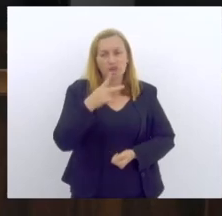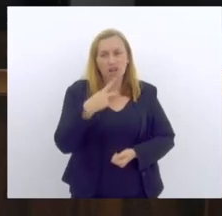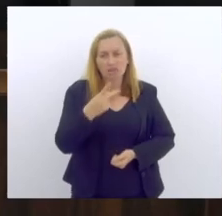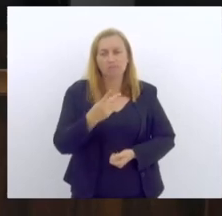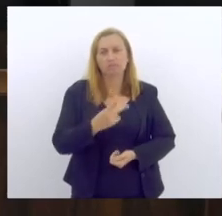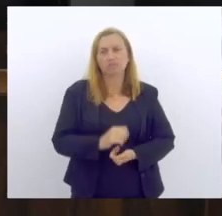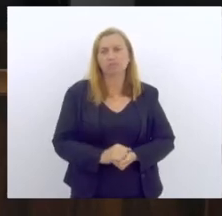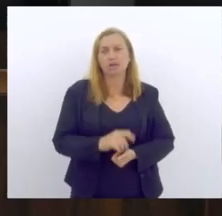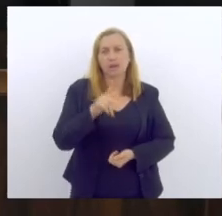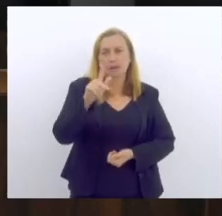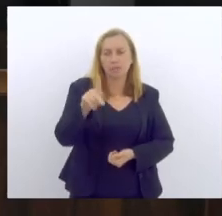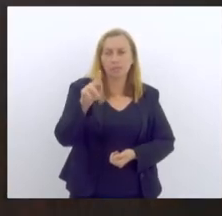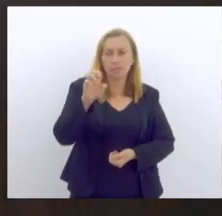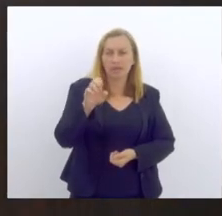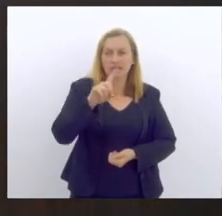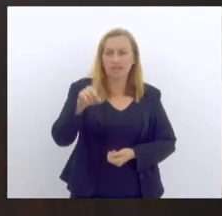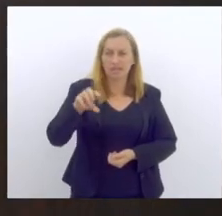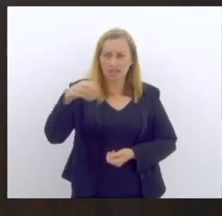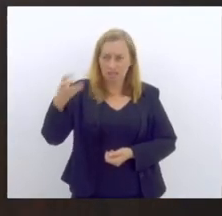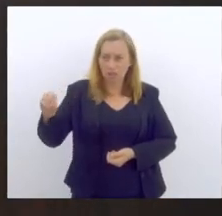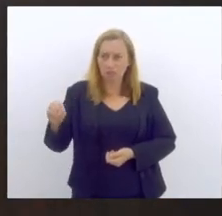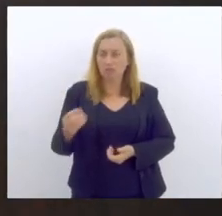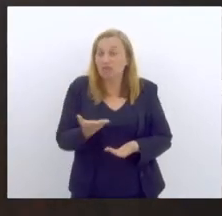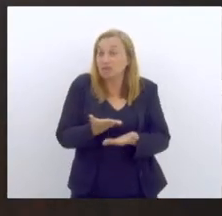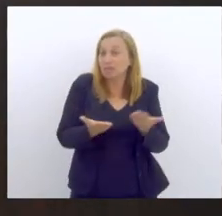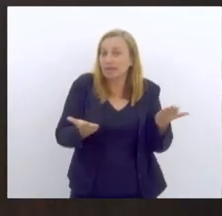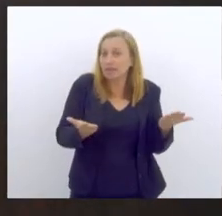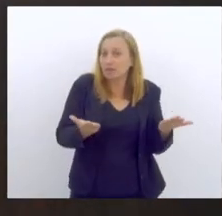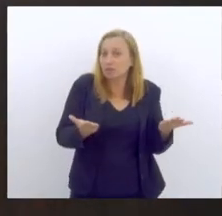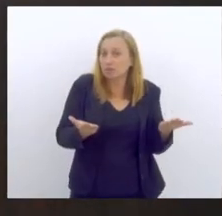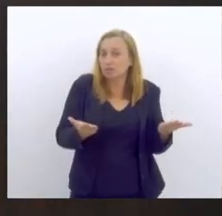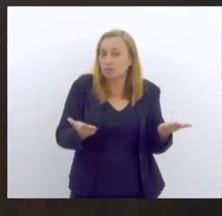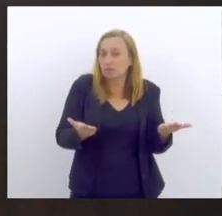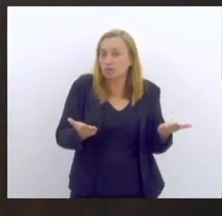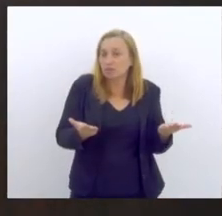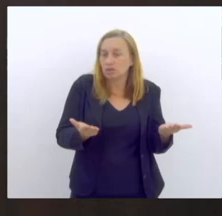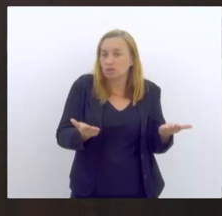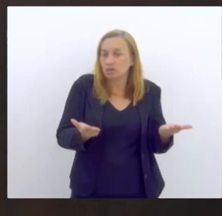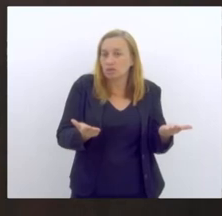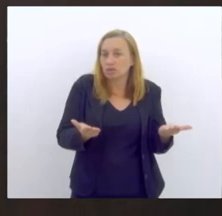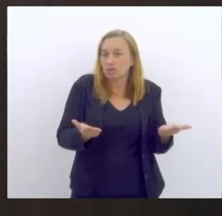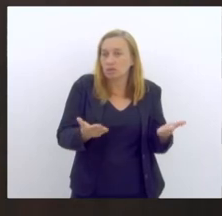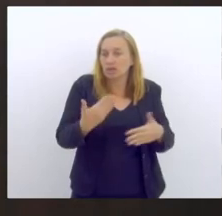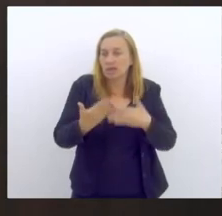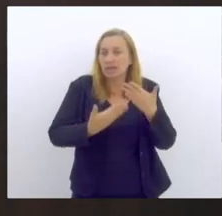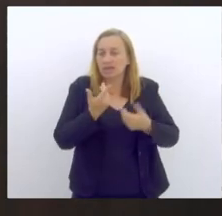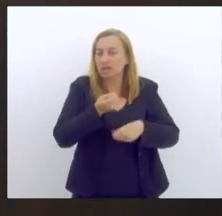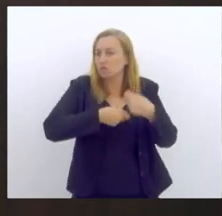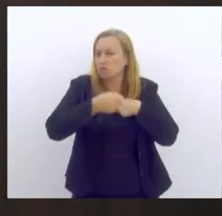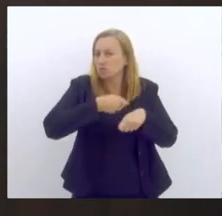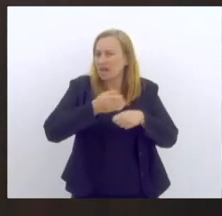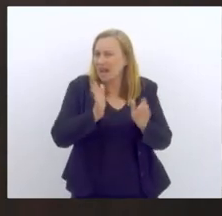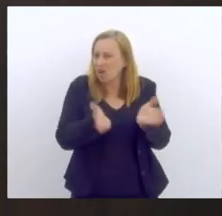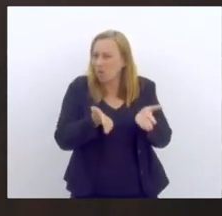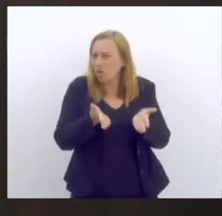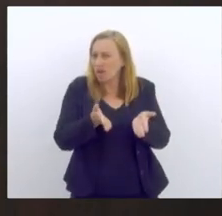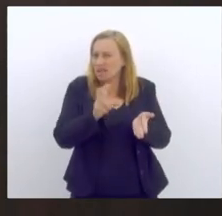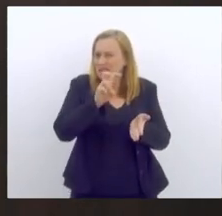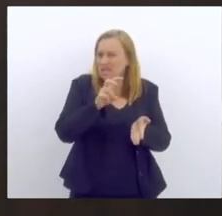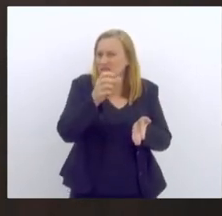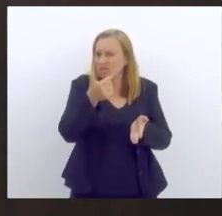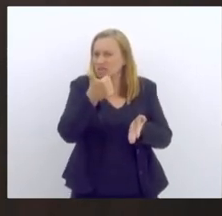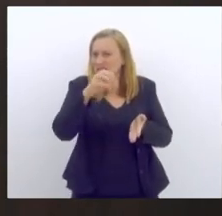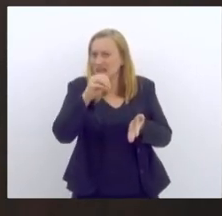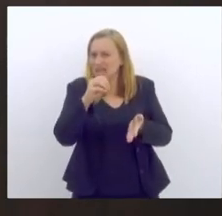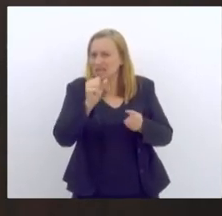Pezão que a gente tá perdendo dinamismo na nossa economia e não de agora e não de 5 10 anos para cá